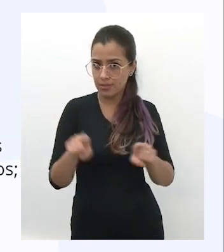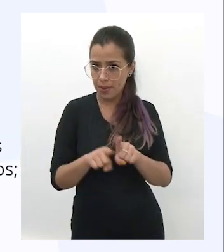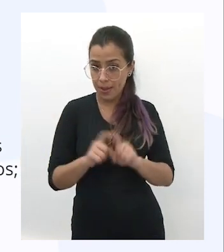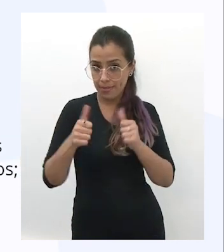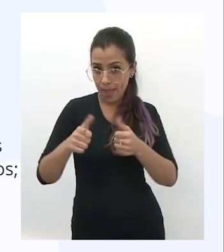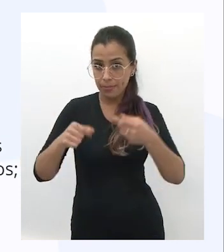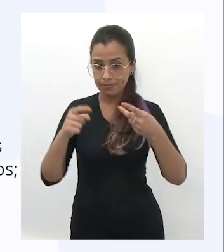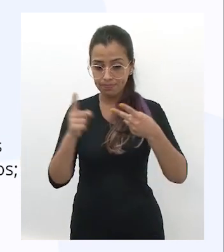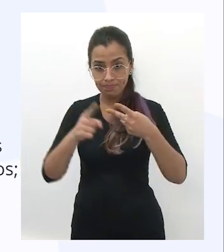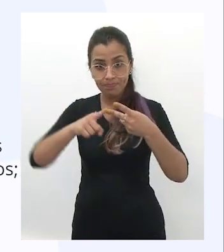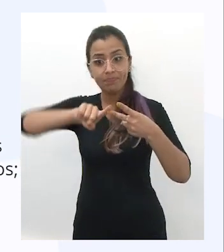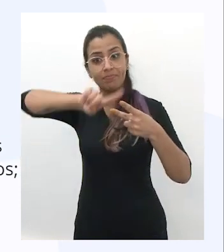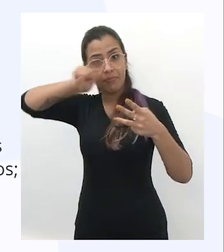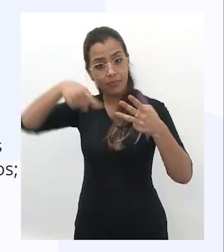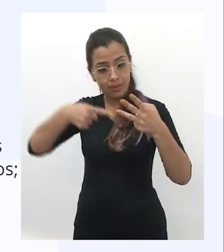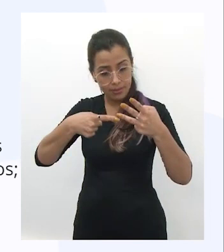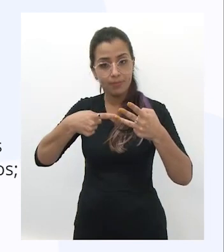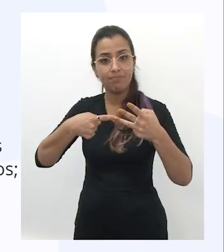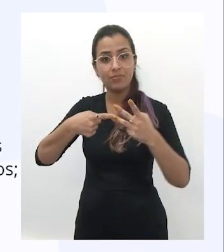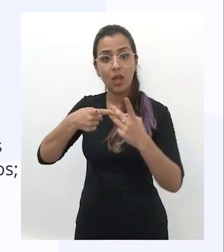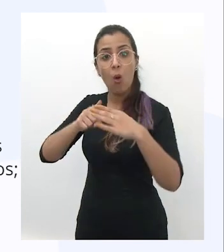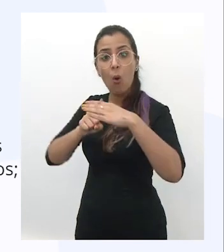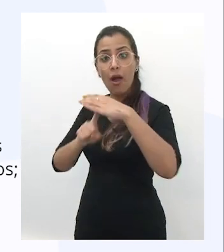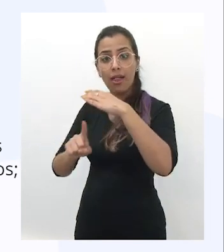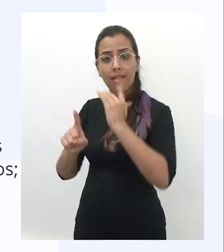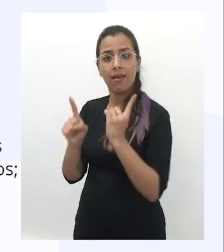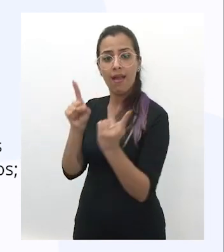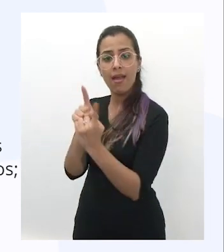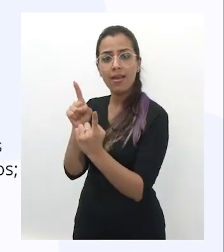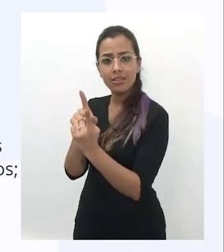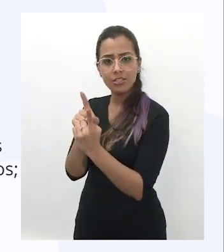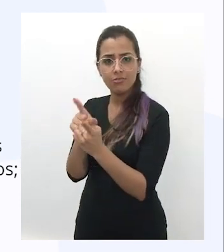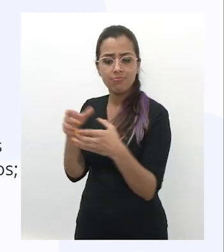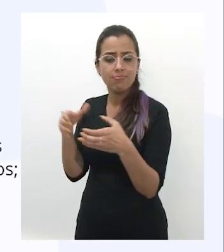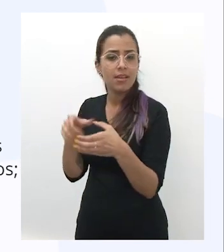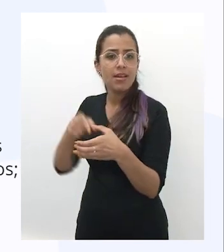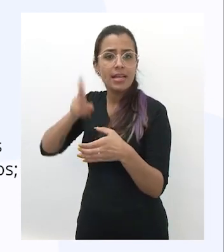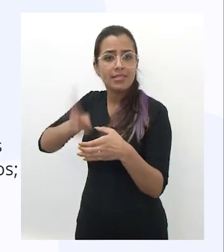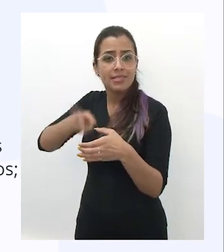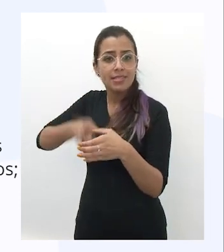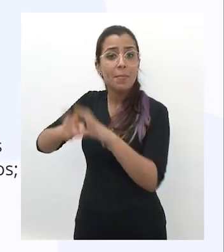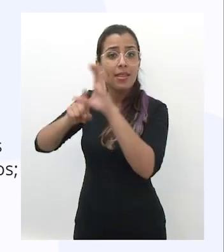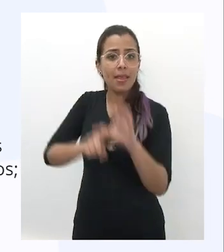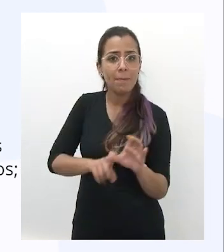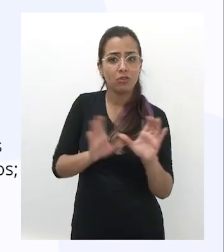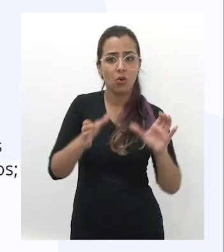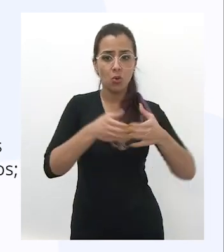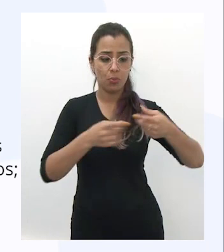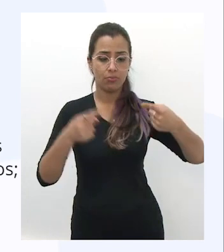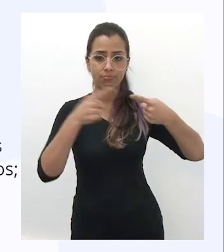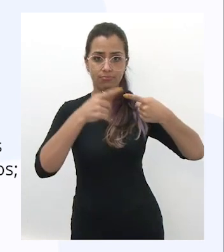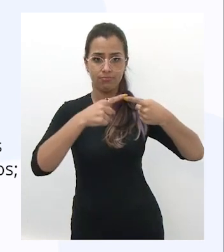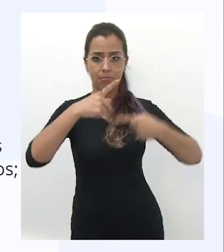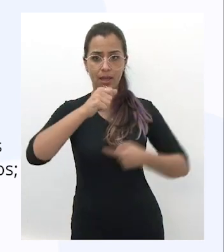E na sequência nós temos os clientes. Eles viviam da dependência dos patrícios em troca de favores